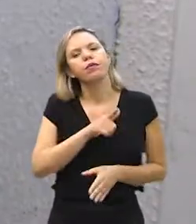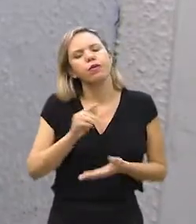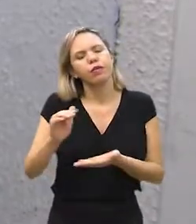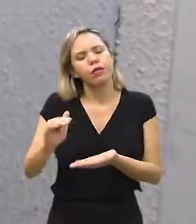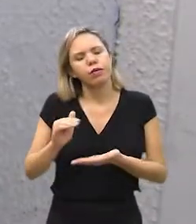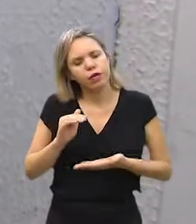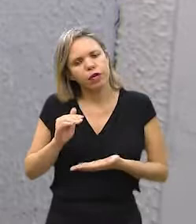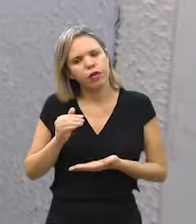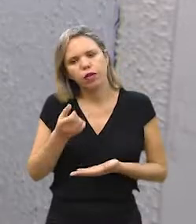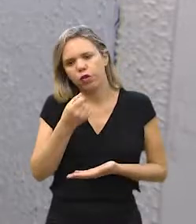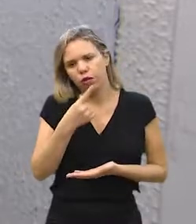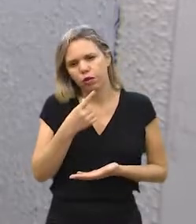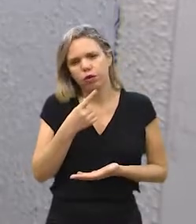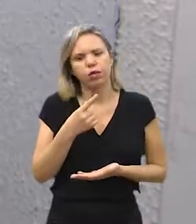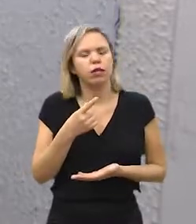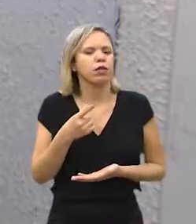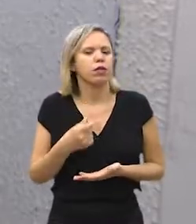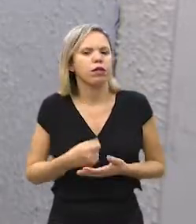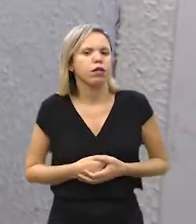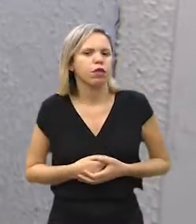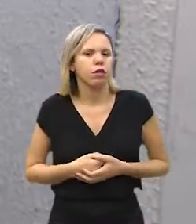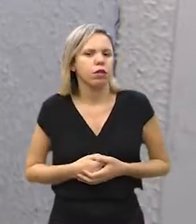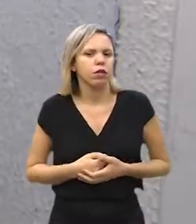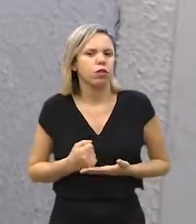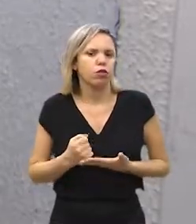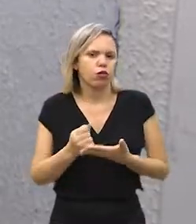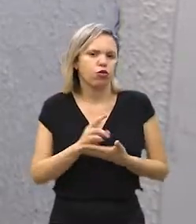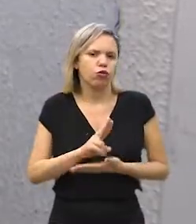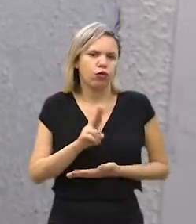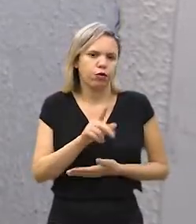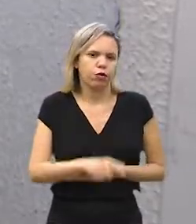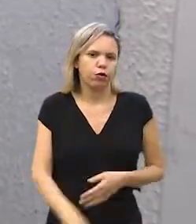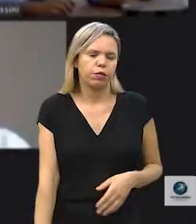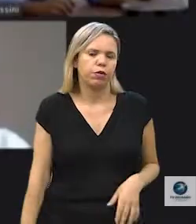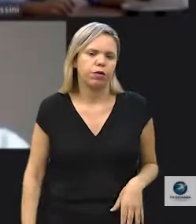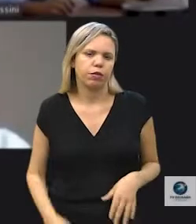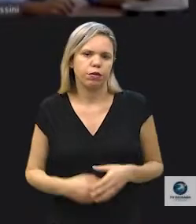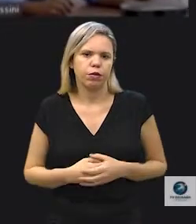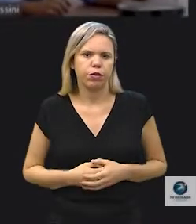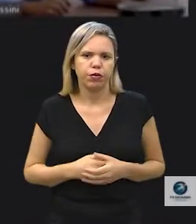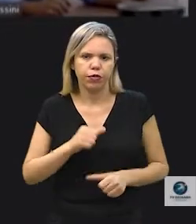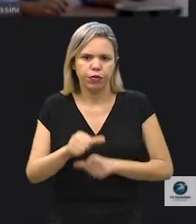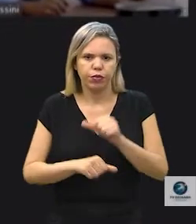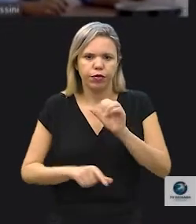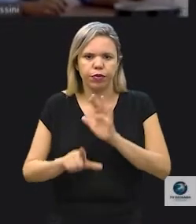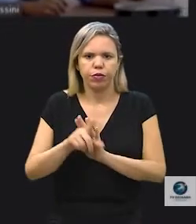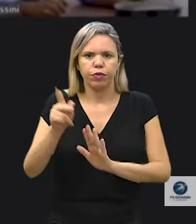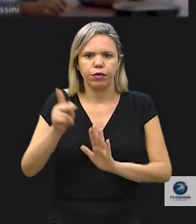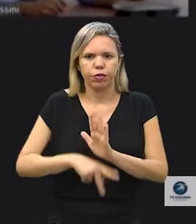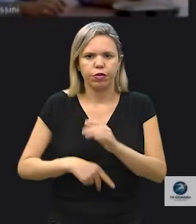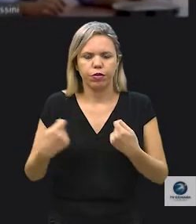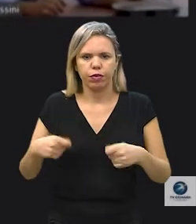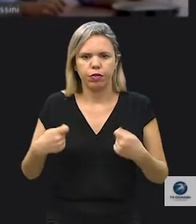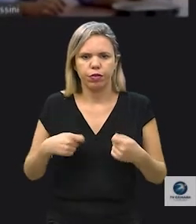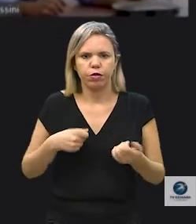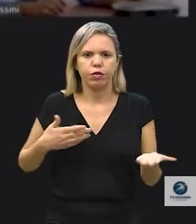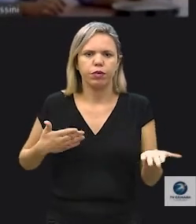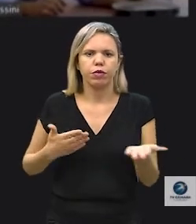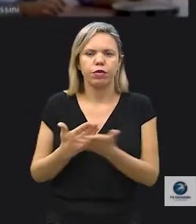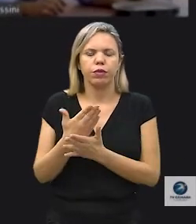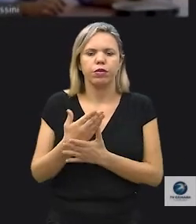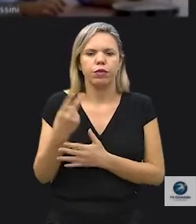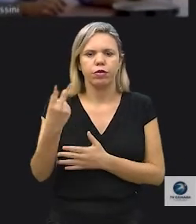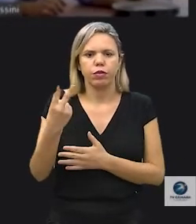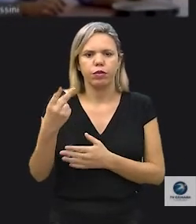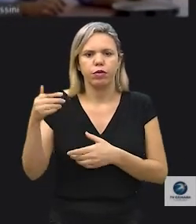e retirar esse medicamento que que pode ser útil para eles se vire lei o projeto precisa ser